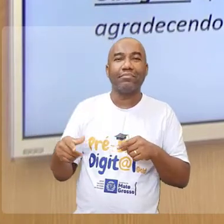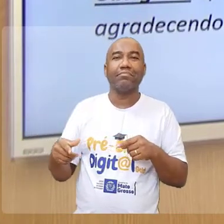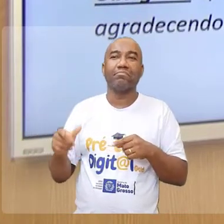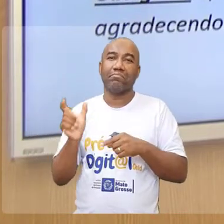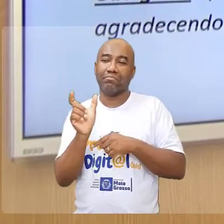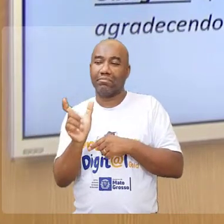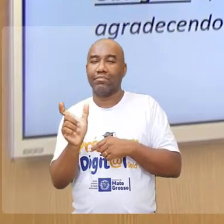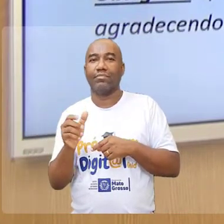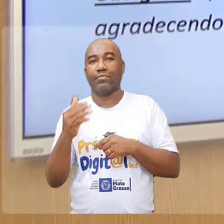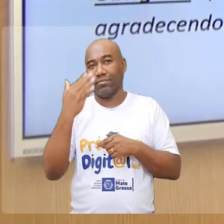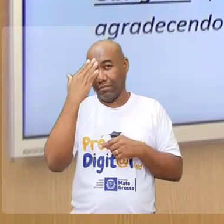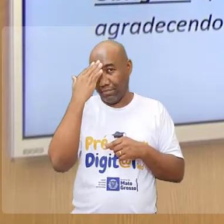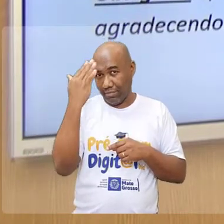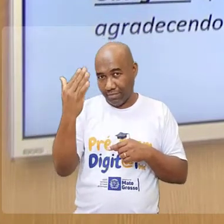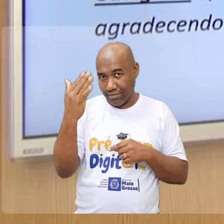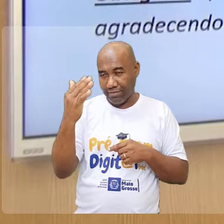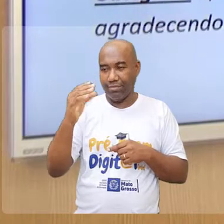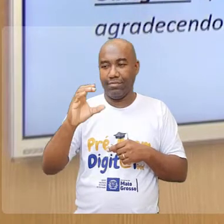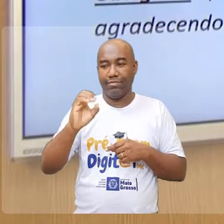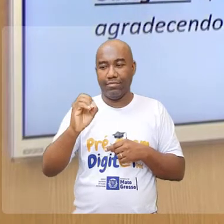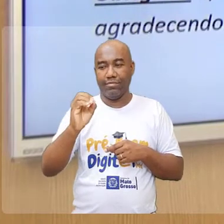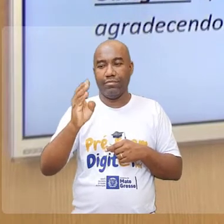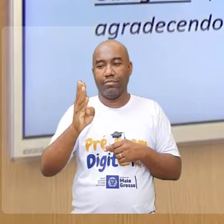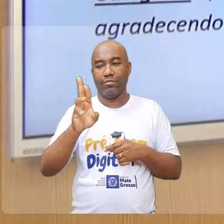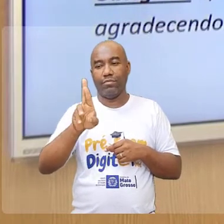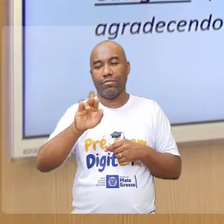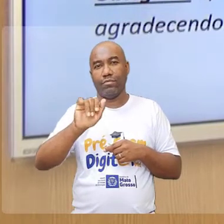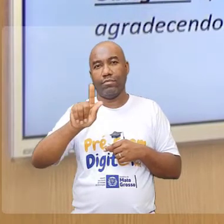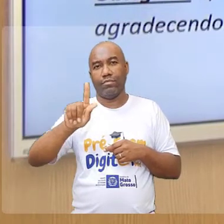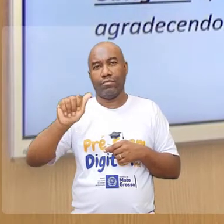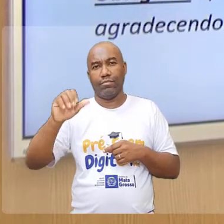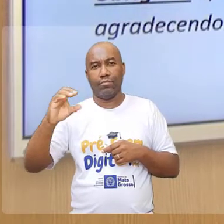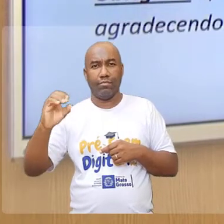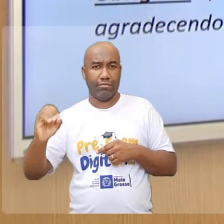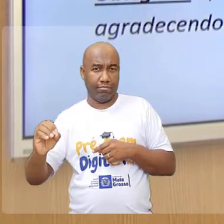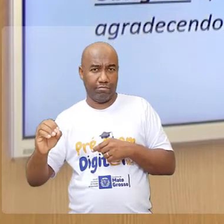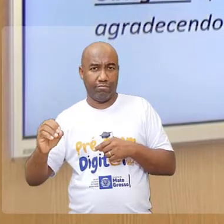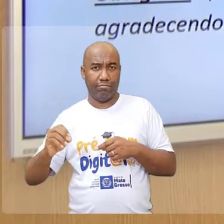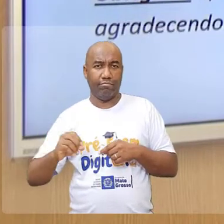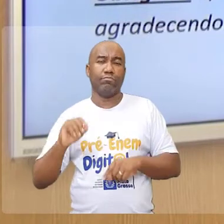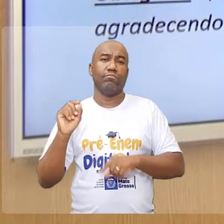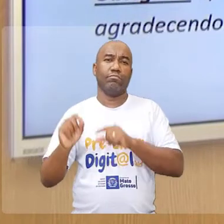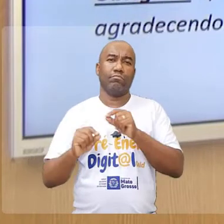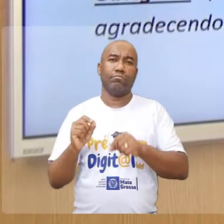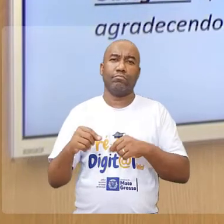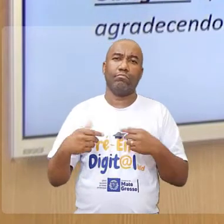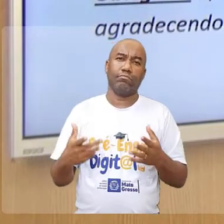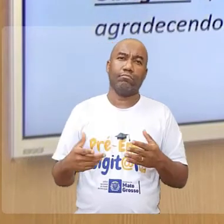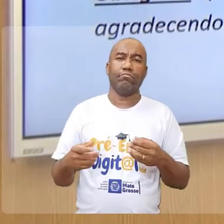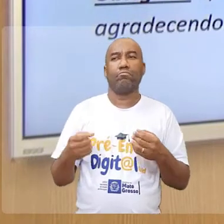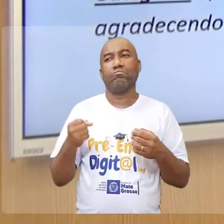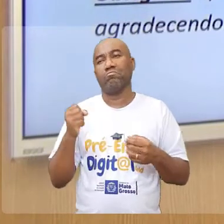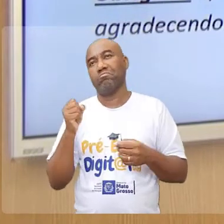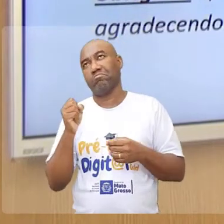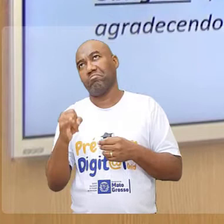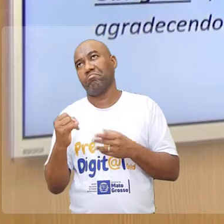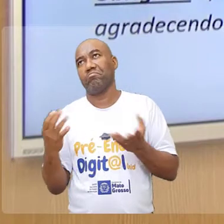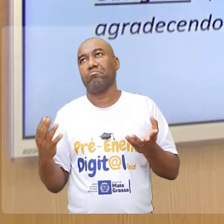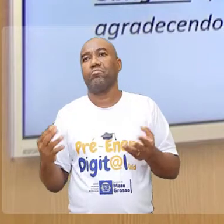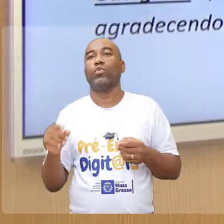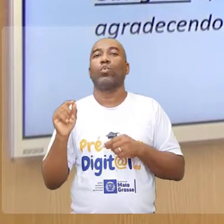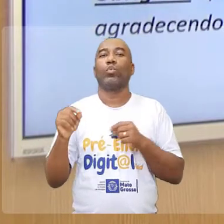palavra obrigado. Quando alguém do gênero ou que se considera do